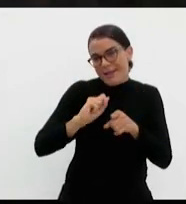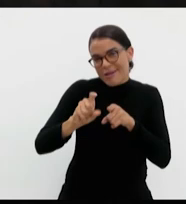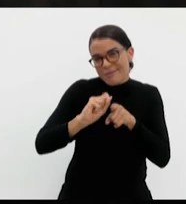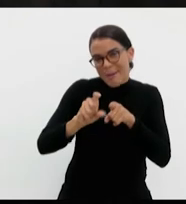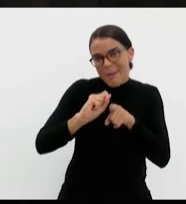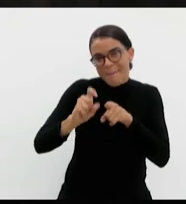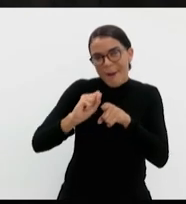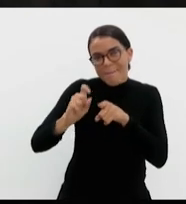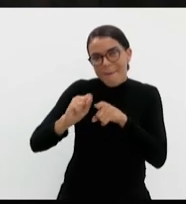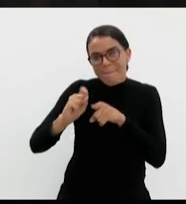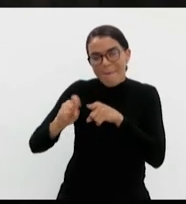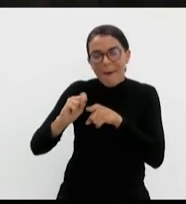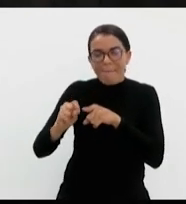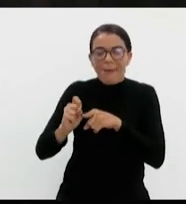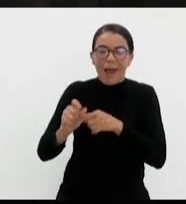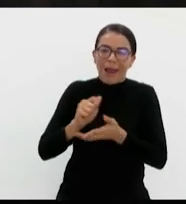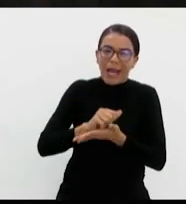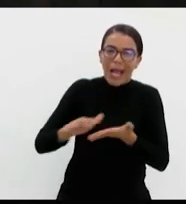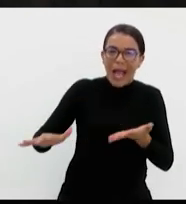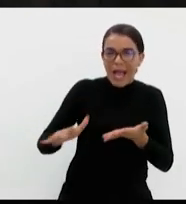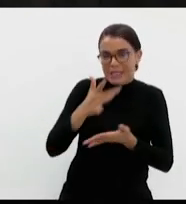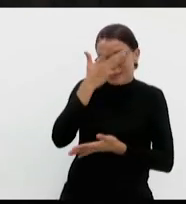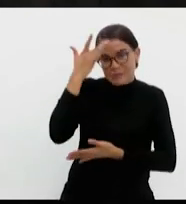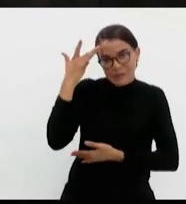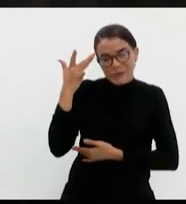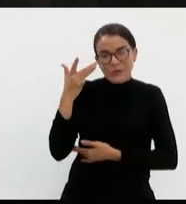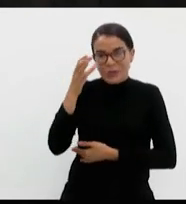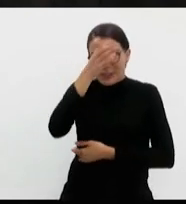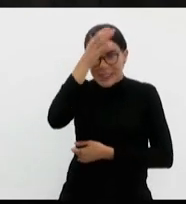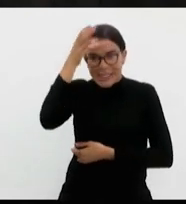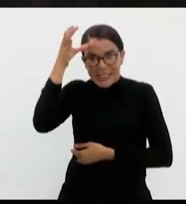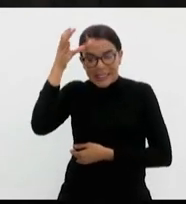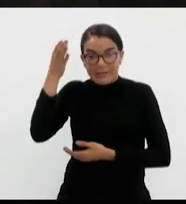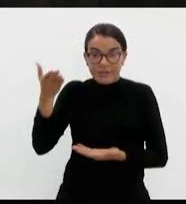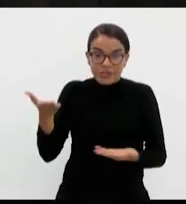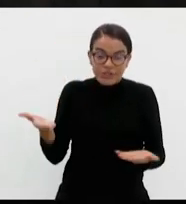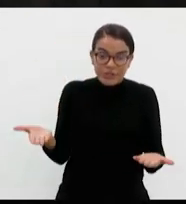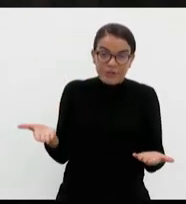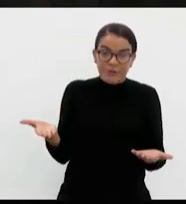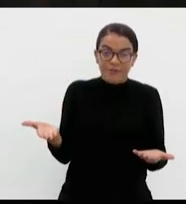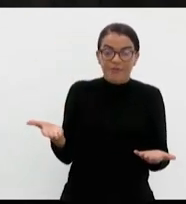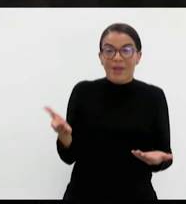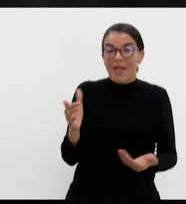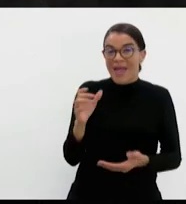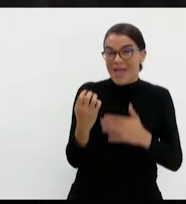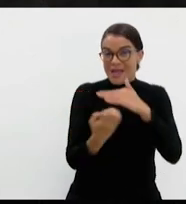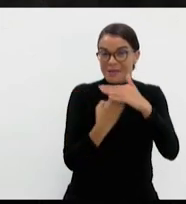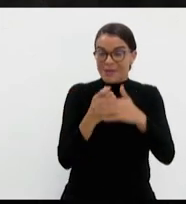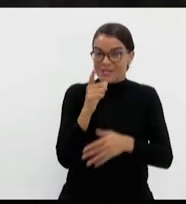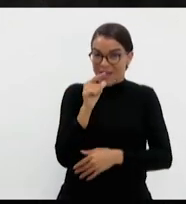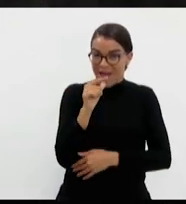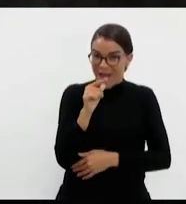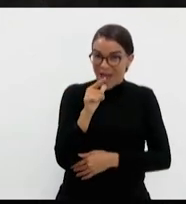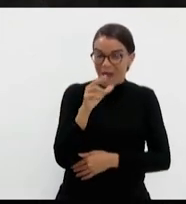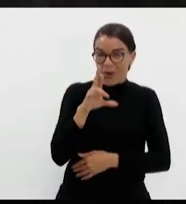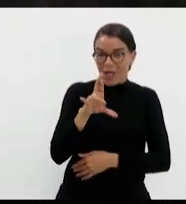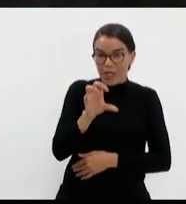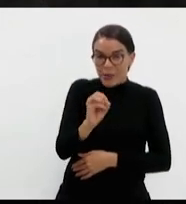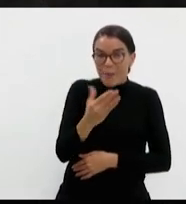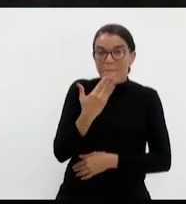água gasta pelos mais diversos consumidores. Então, quando a Águas do Rio pede a